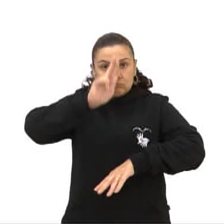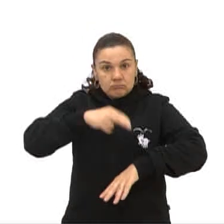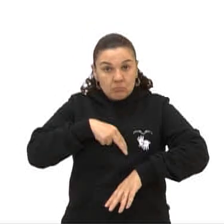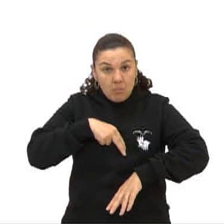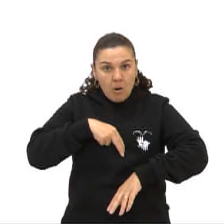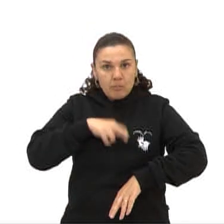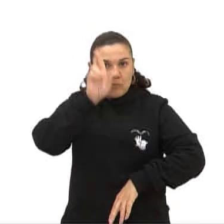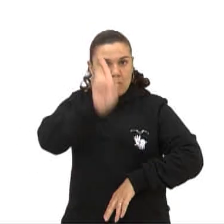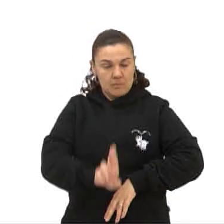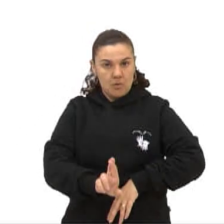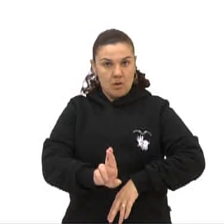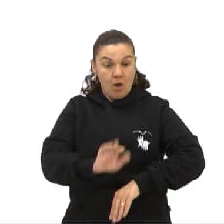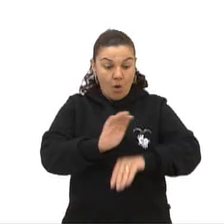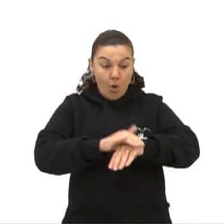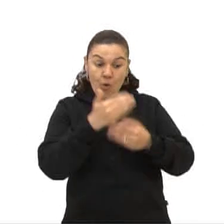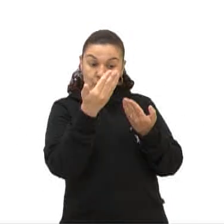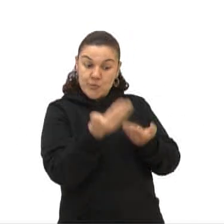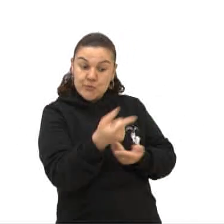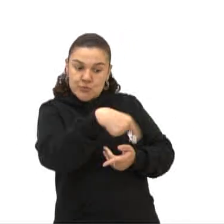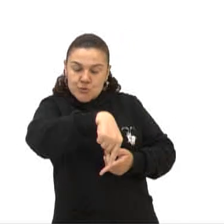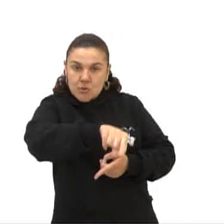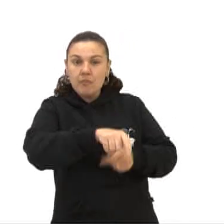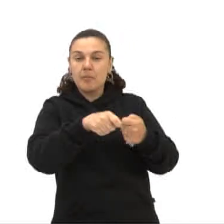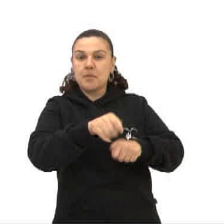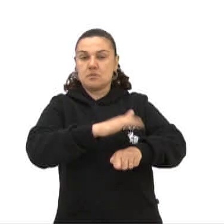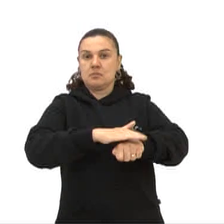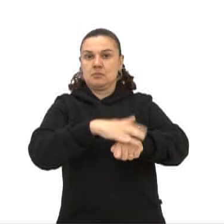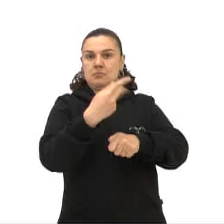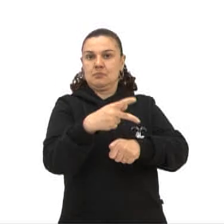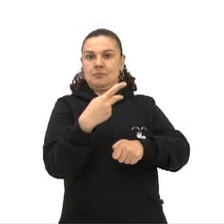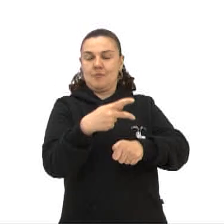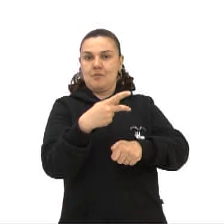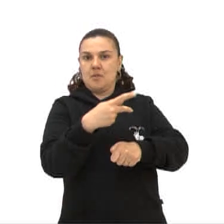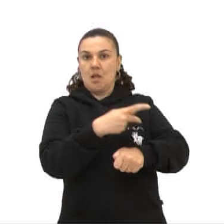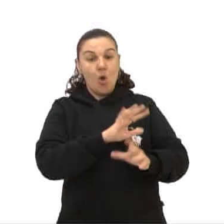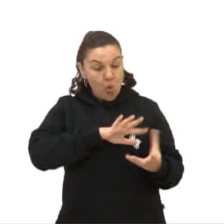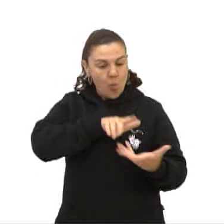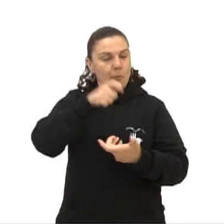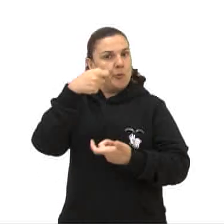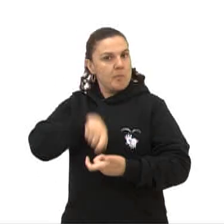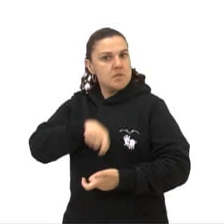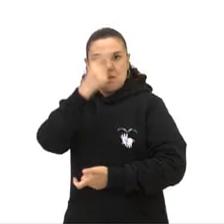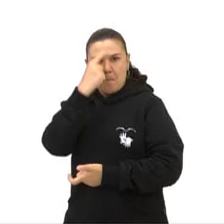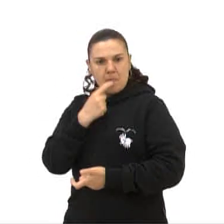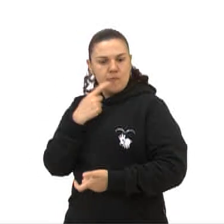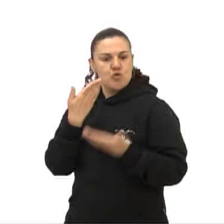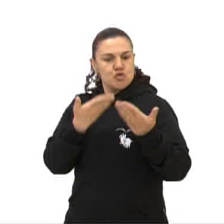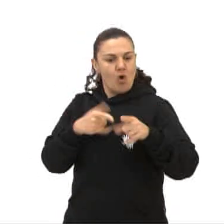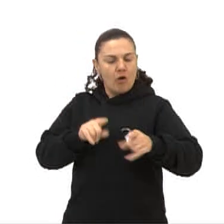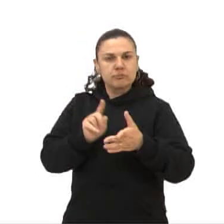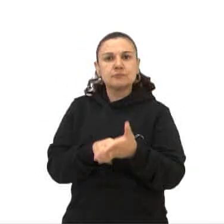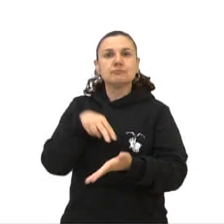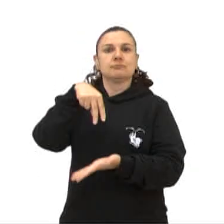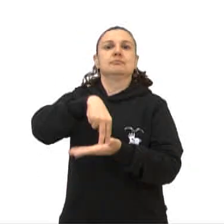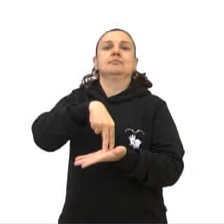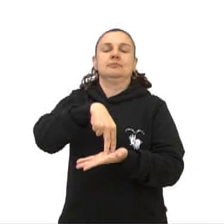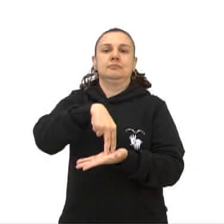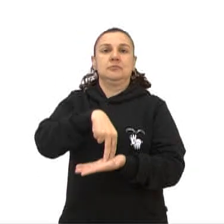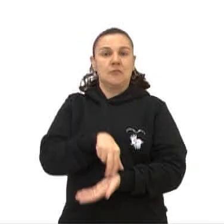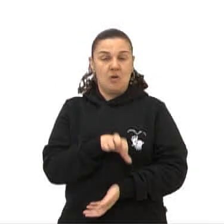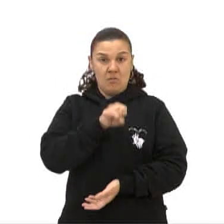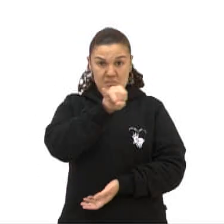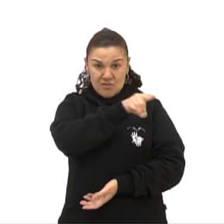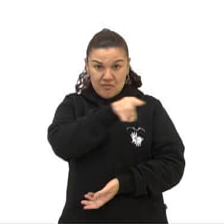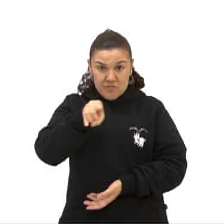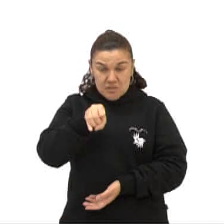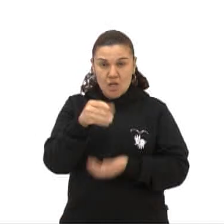que se autorrepresentar. E o mundo tem que ser a cara desse jovem. Agora, se você, jovem,